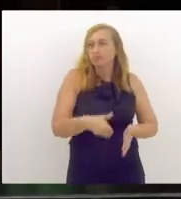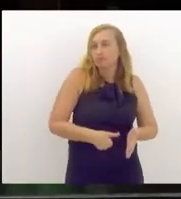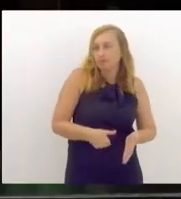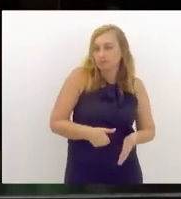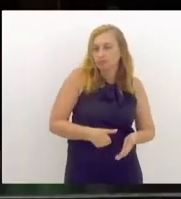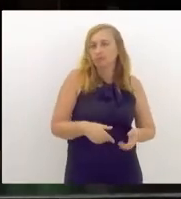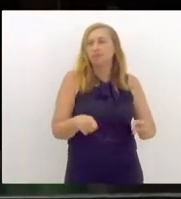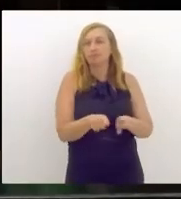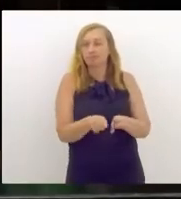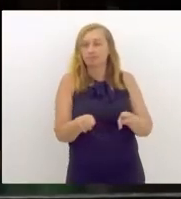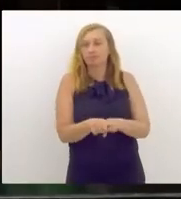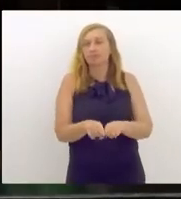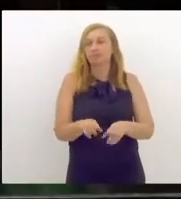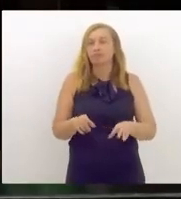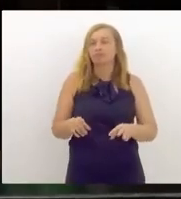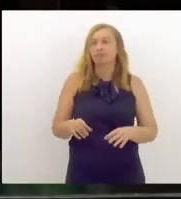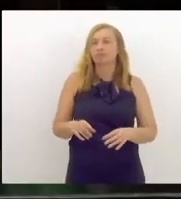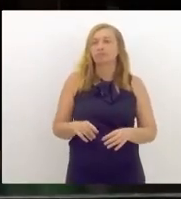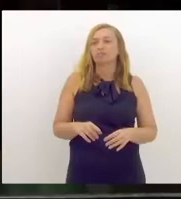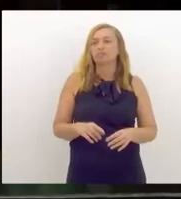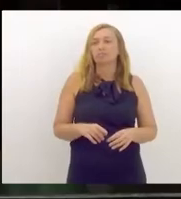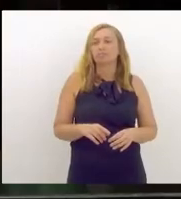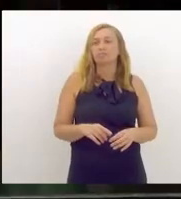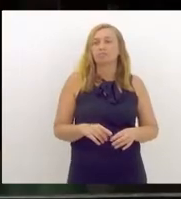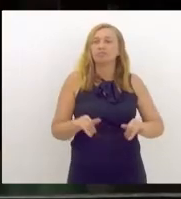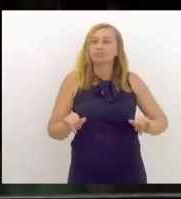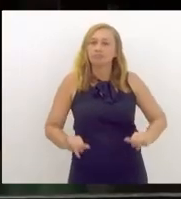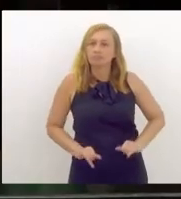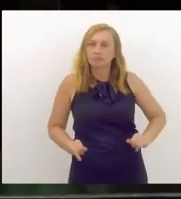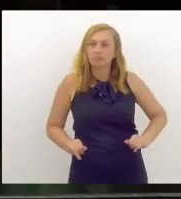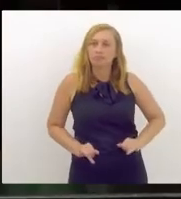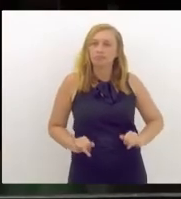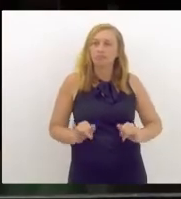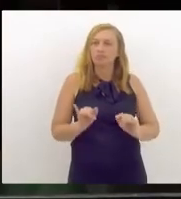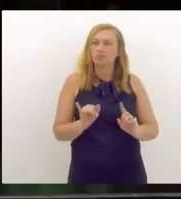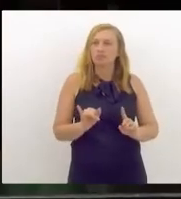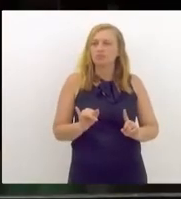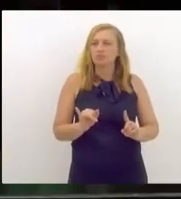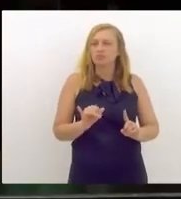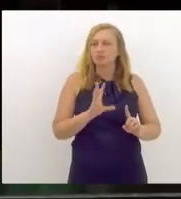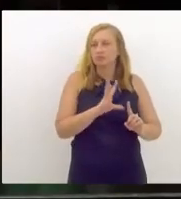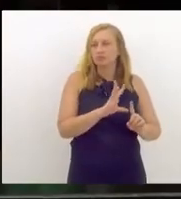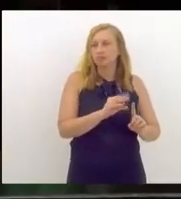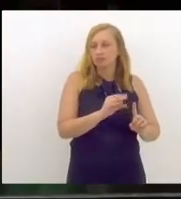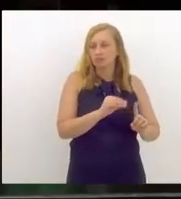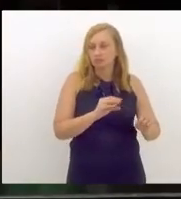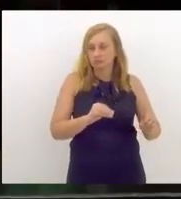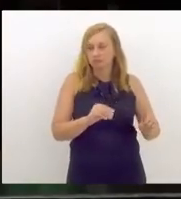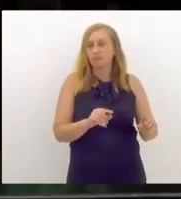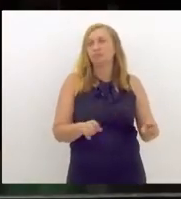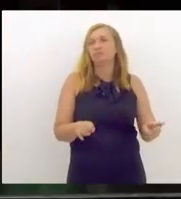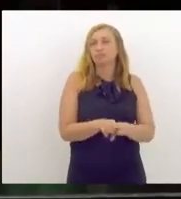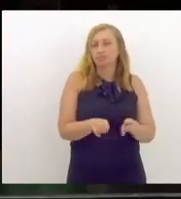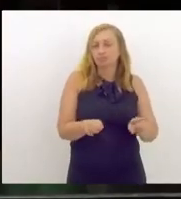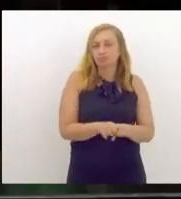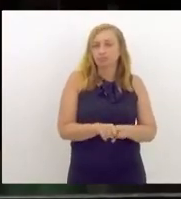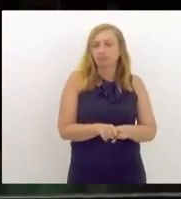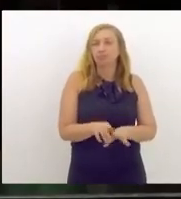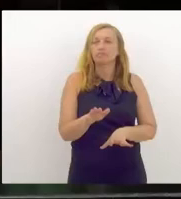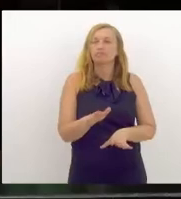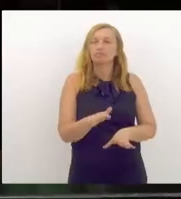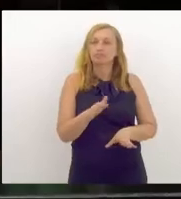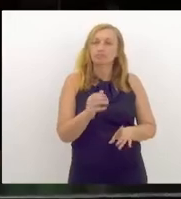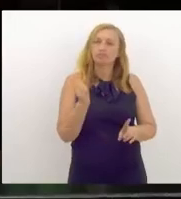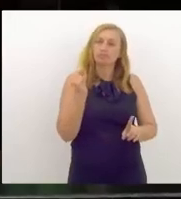so risco de serem sofrerem um assédio sexual uma violência sexual e até mesmo serem